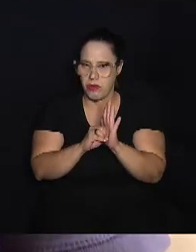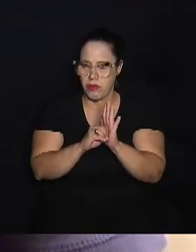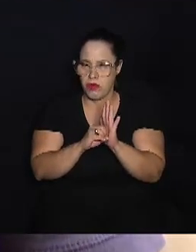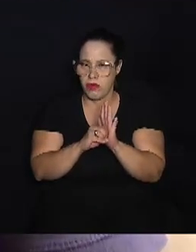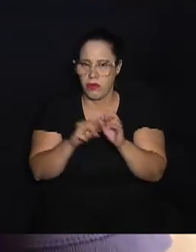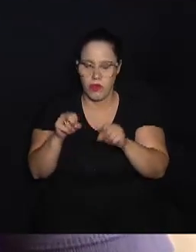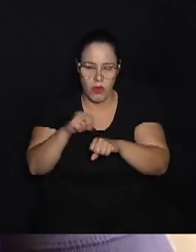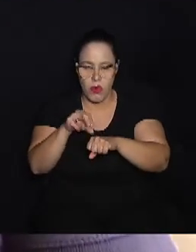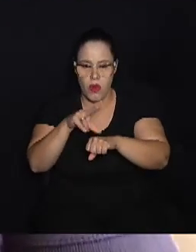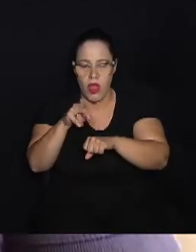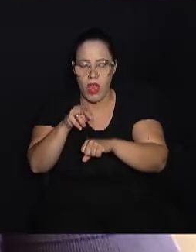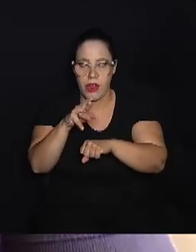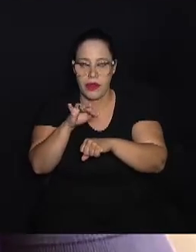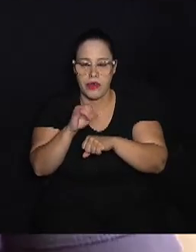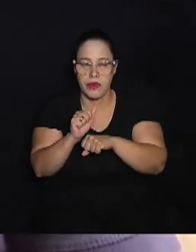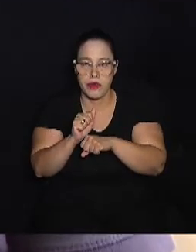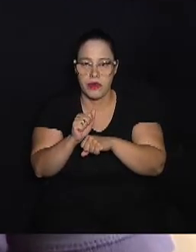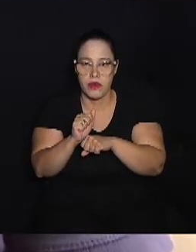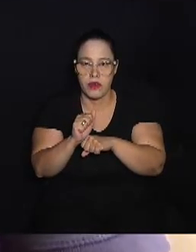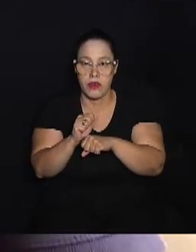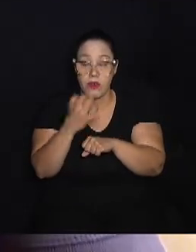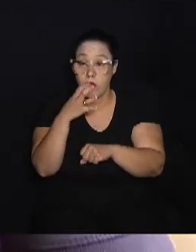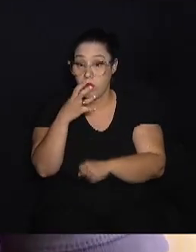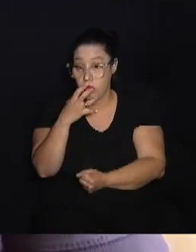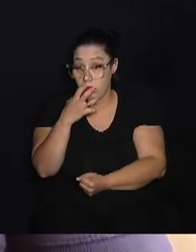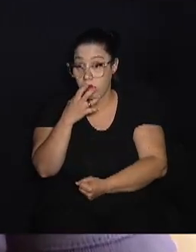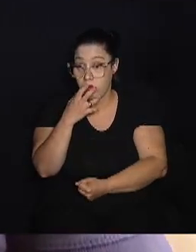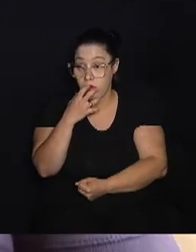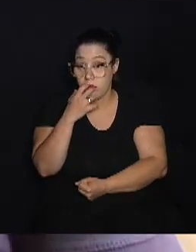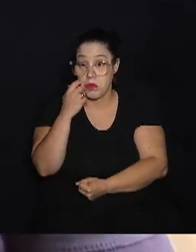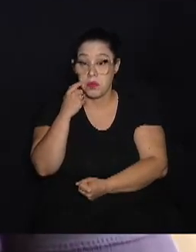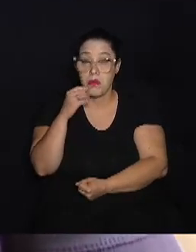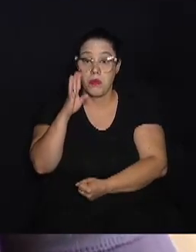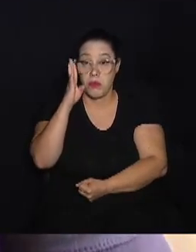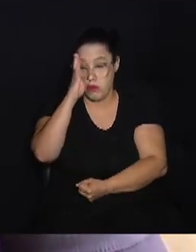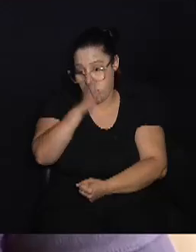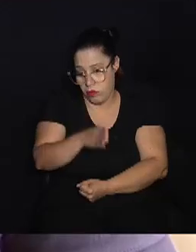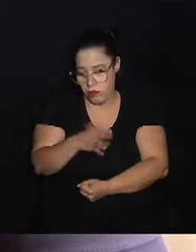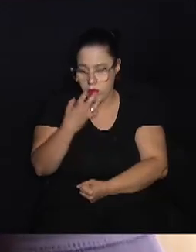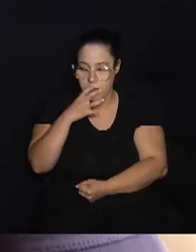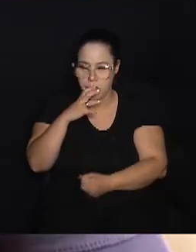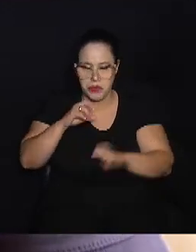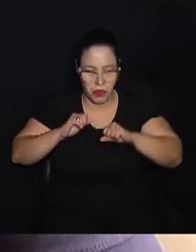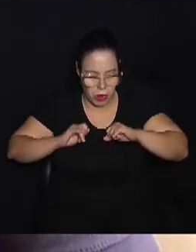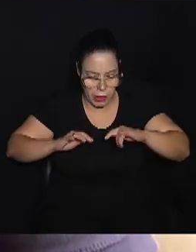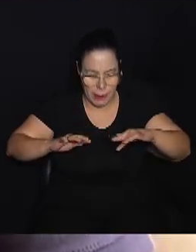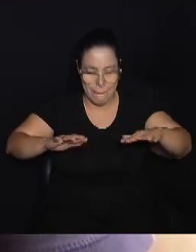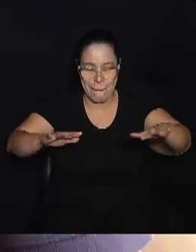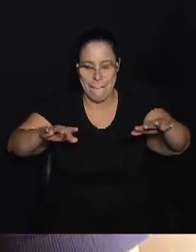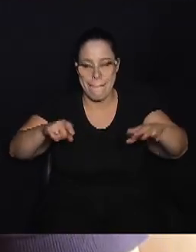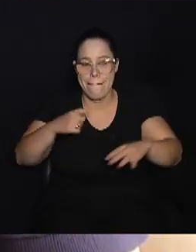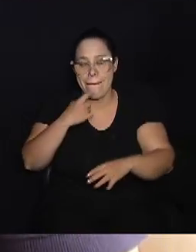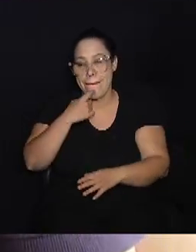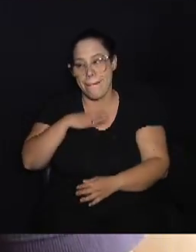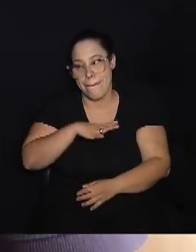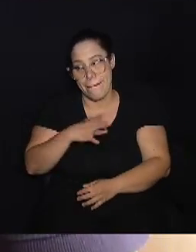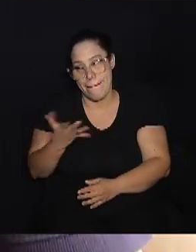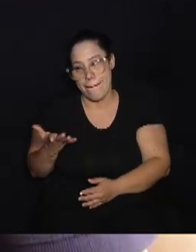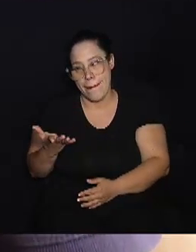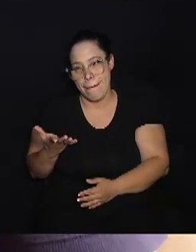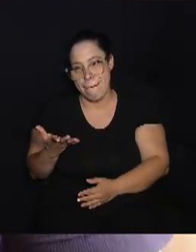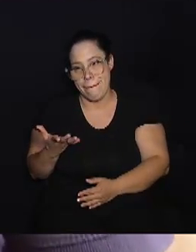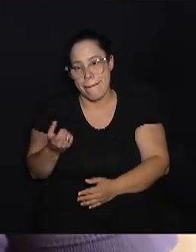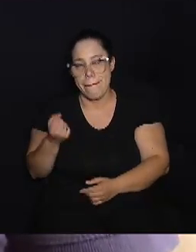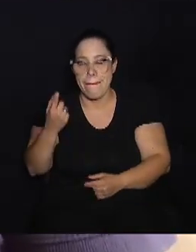vírus da raiva por meio dos cães mesmo. Os cães que eram os principais animais transmissores da raiva dentro das cidades, né? E que isso,